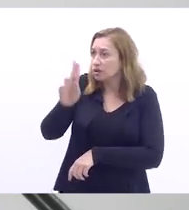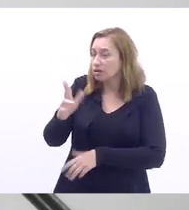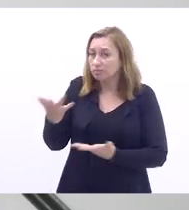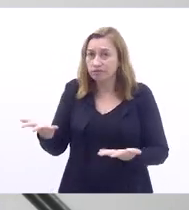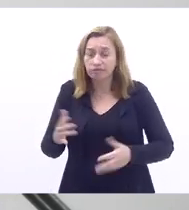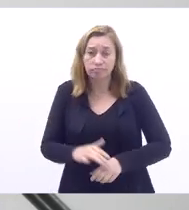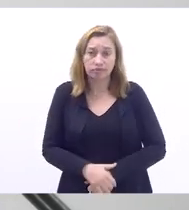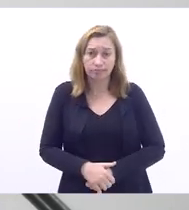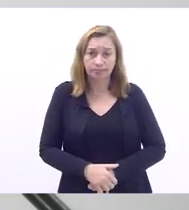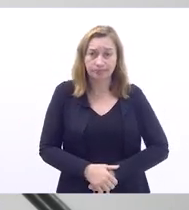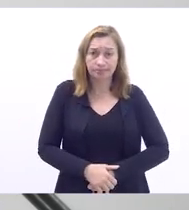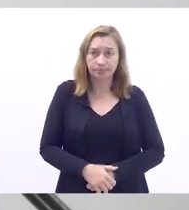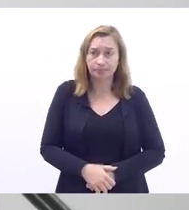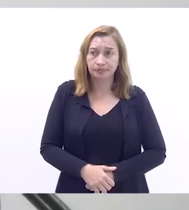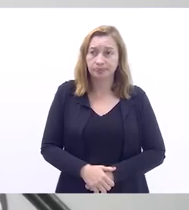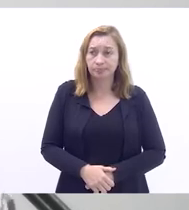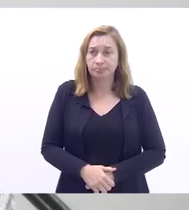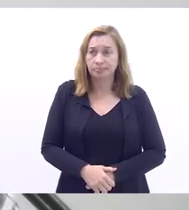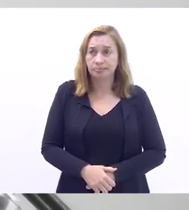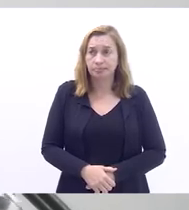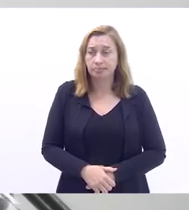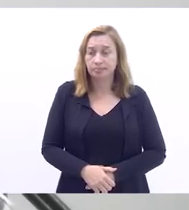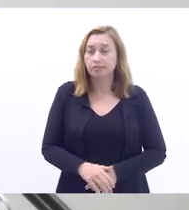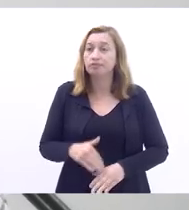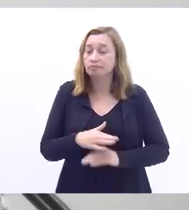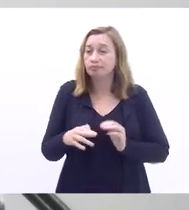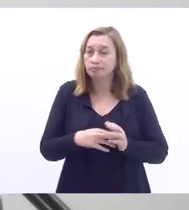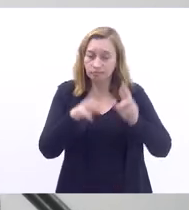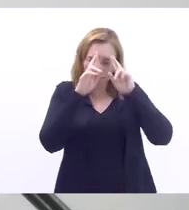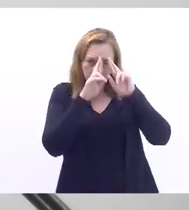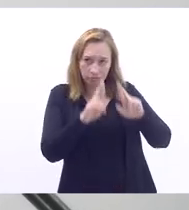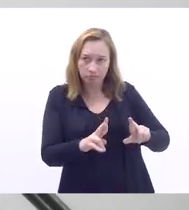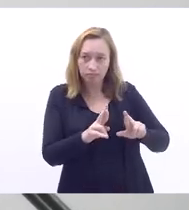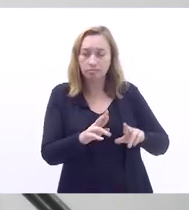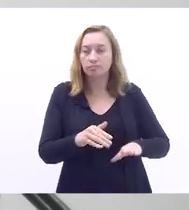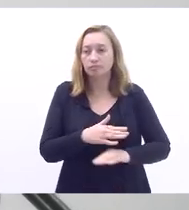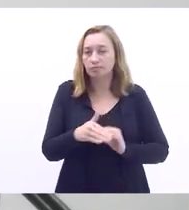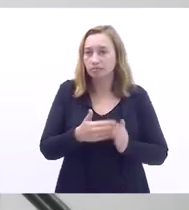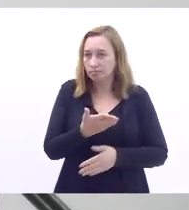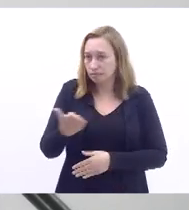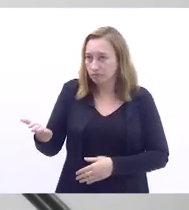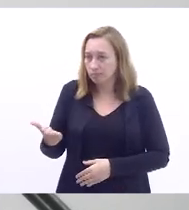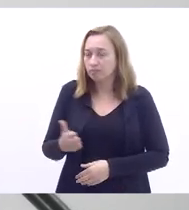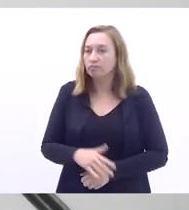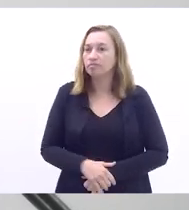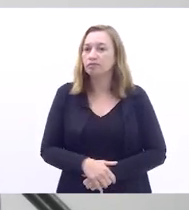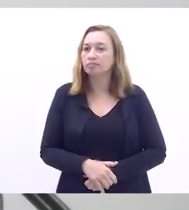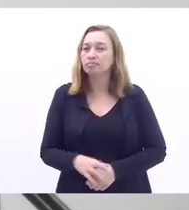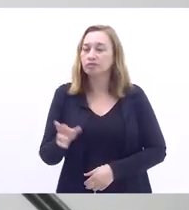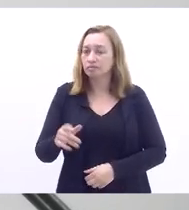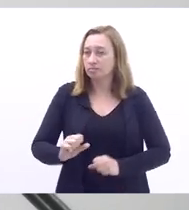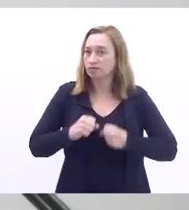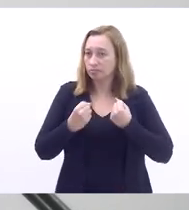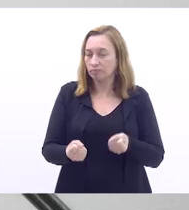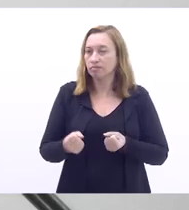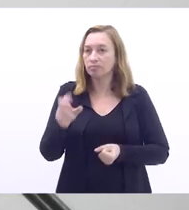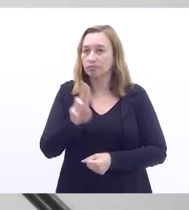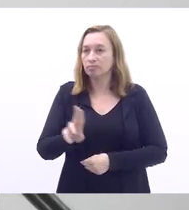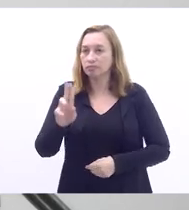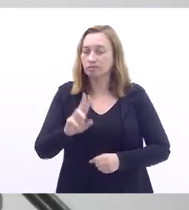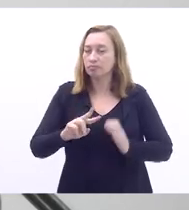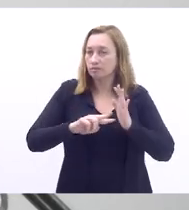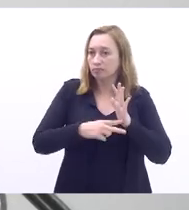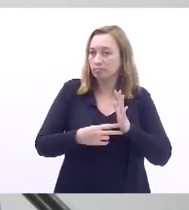Terceiro Milênio e é com todo respeito meus professores dos docentes defende sempre Universidade alto no sindicato